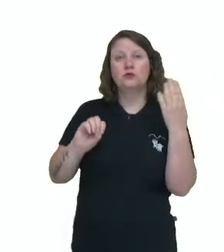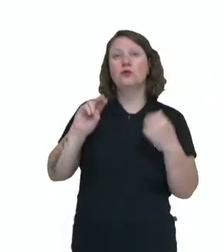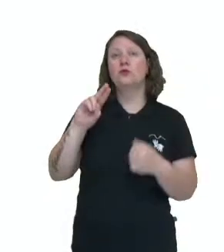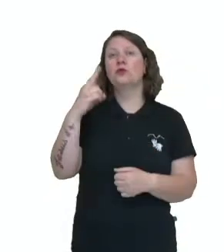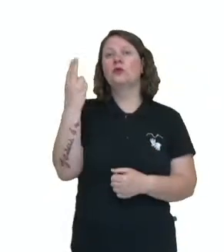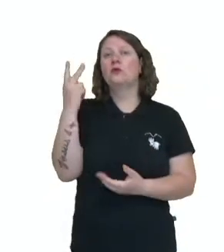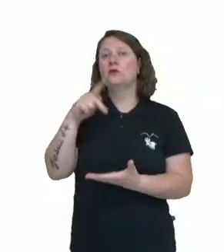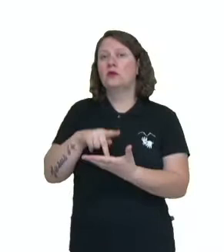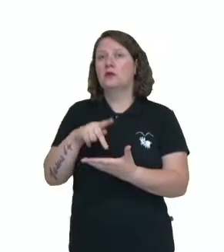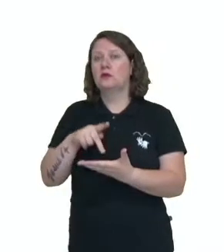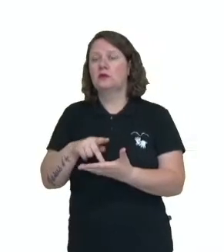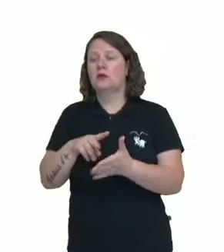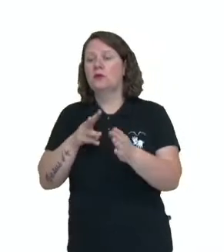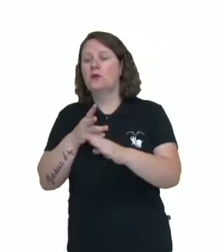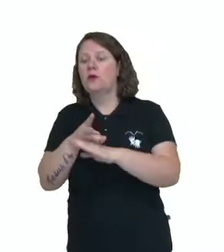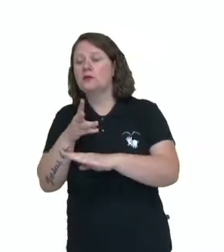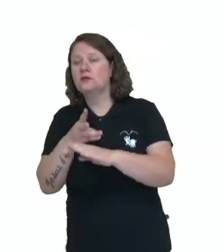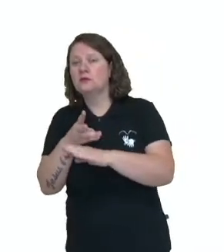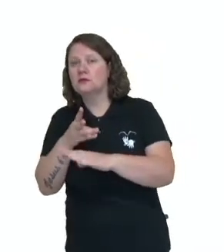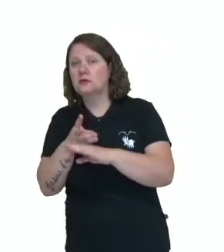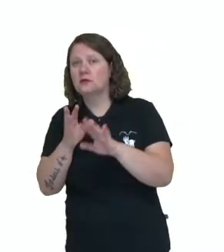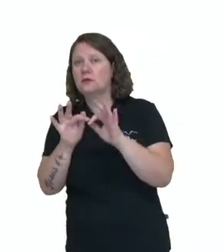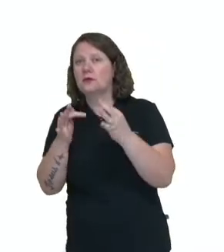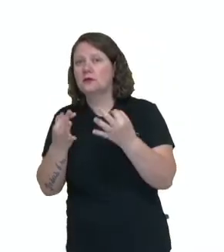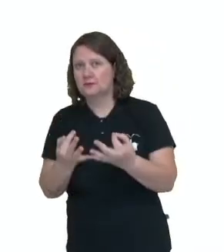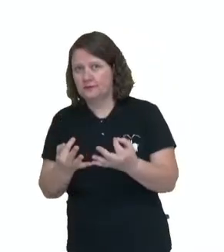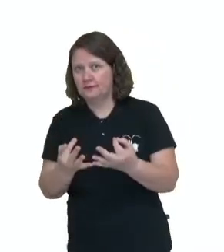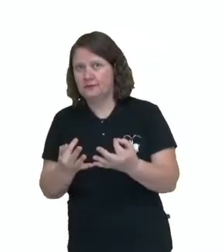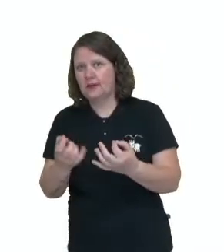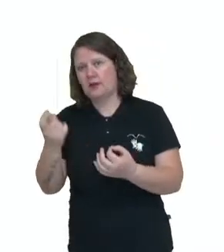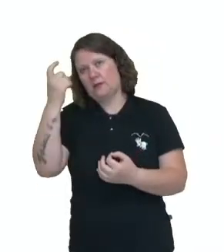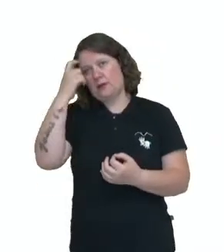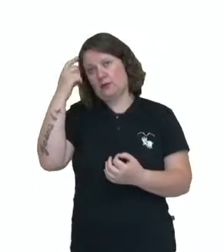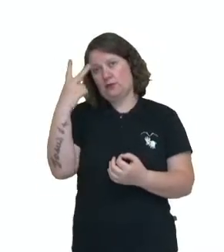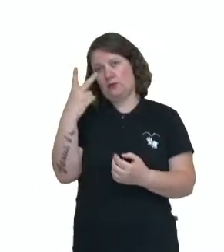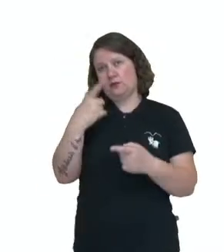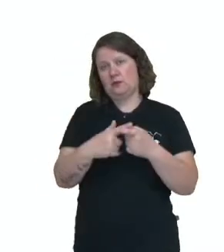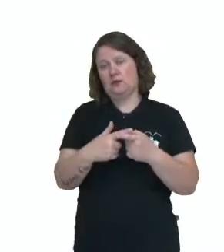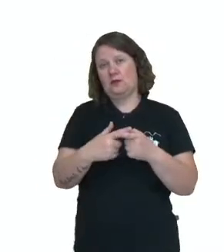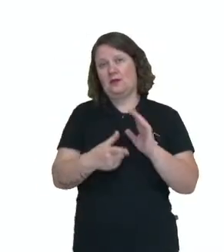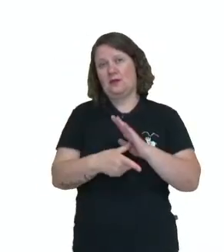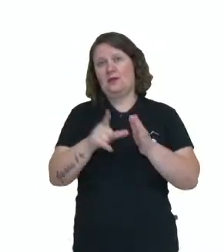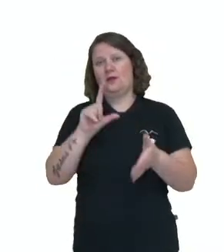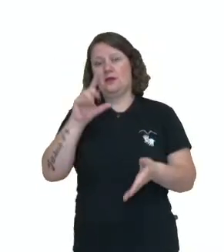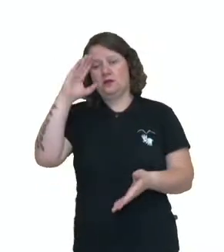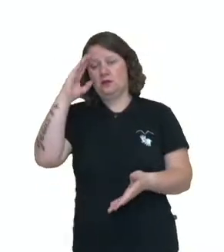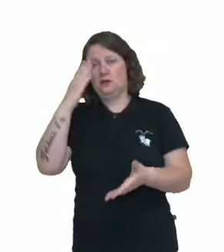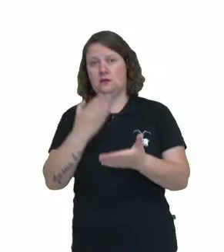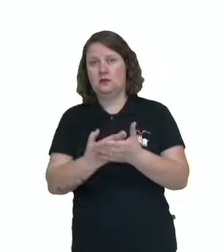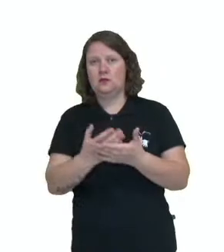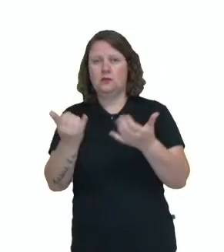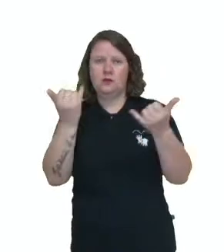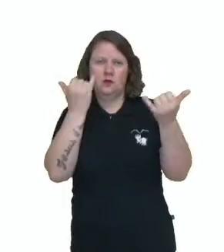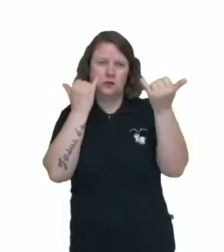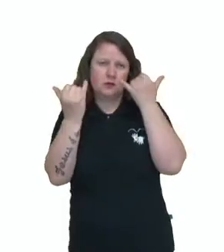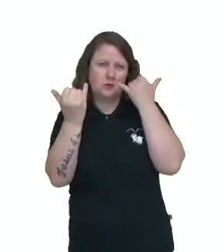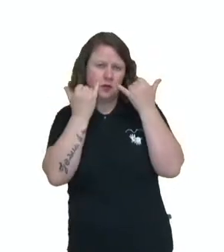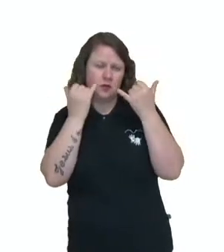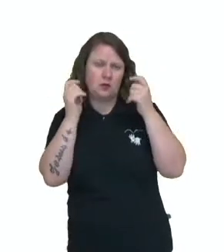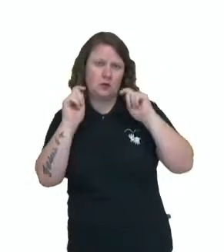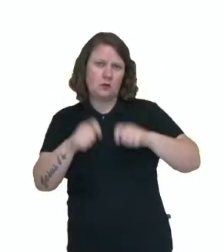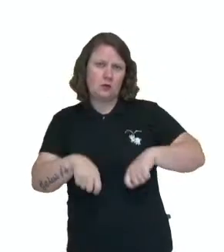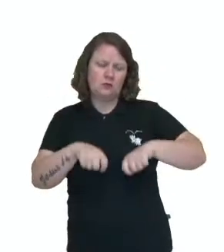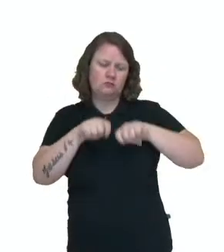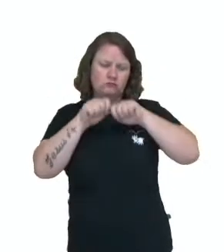da família e pensam duas vezes antes de acreditar. Antes, se uma notícia era compartilhada,